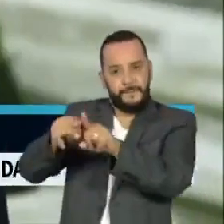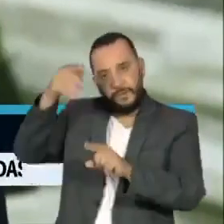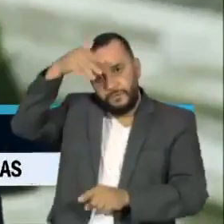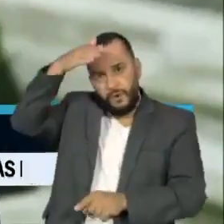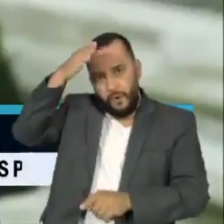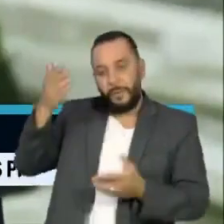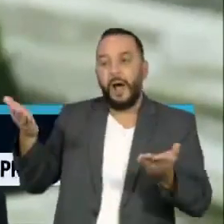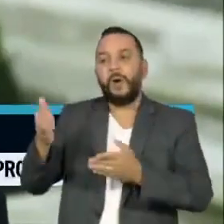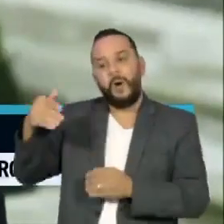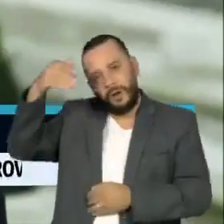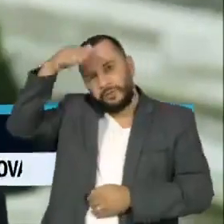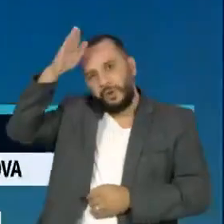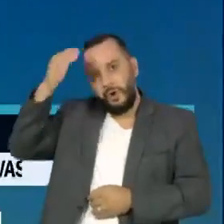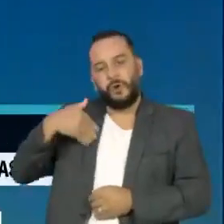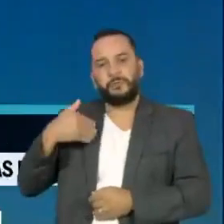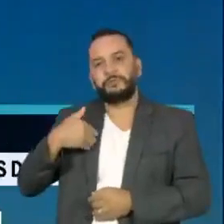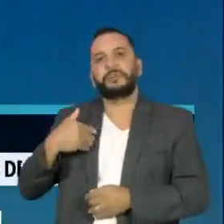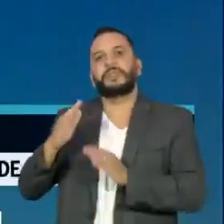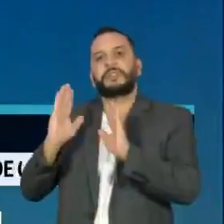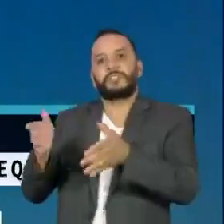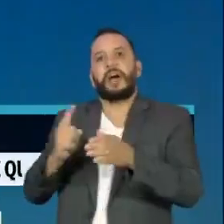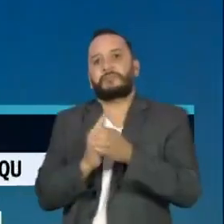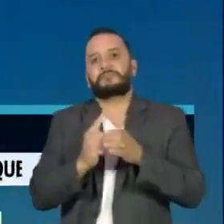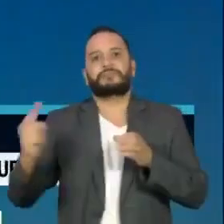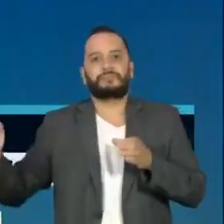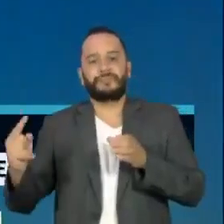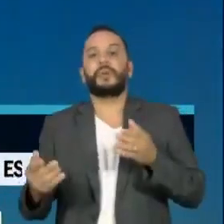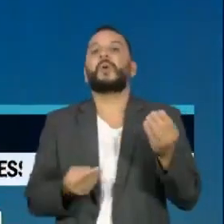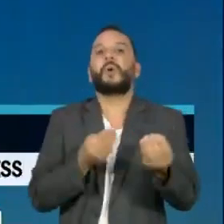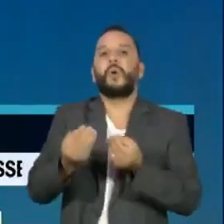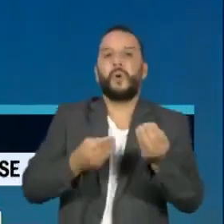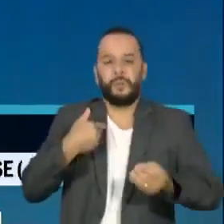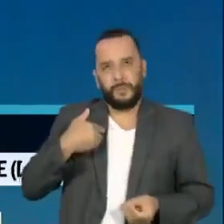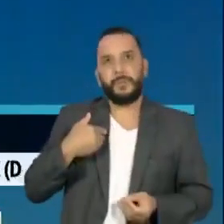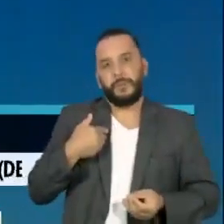republicano no próximo dia 20, Bolsonaro terá então que lidar com o governo do democrata.